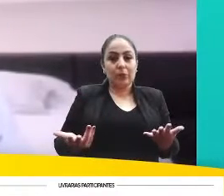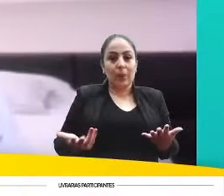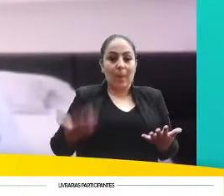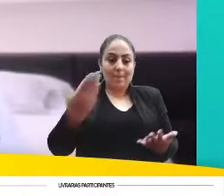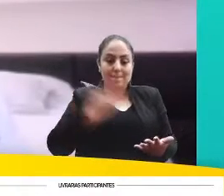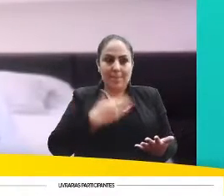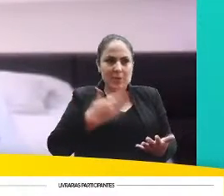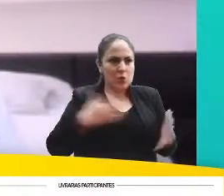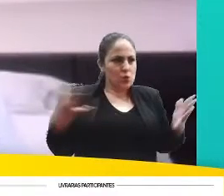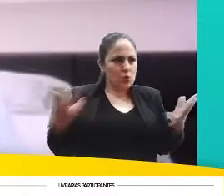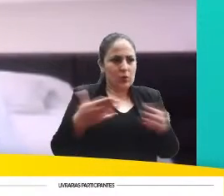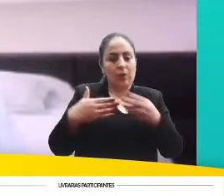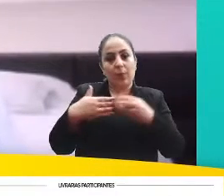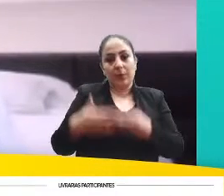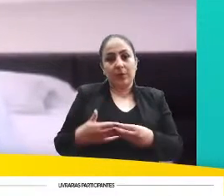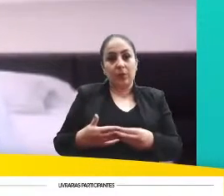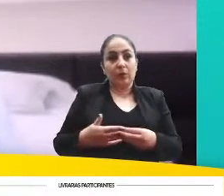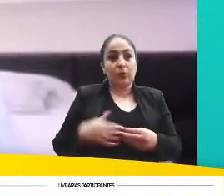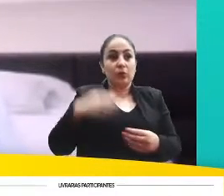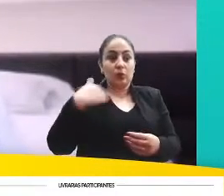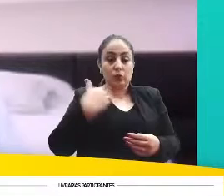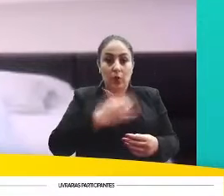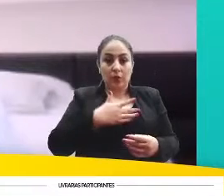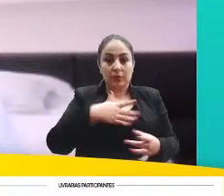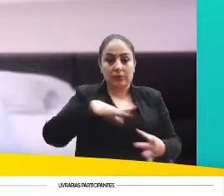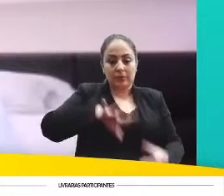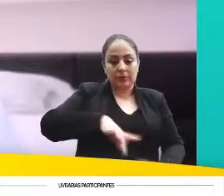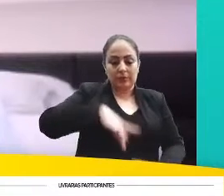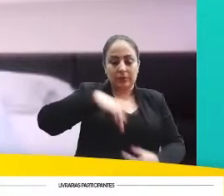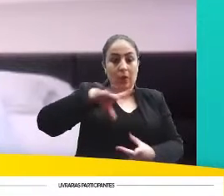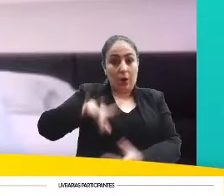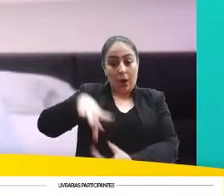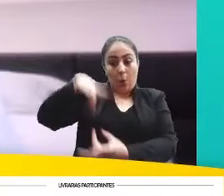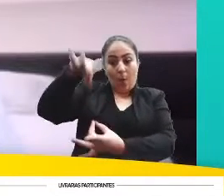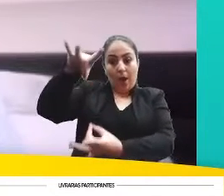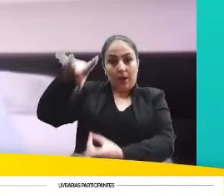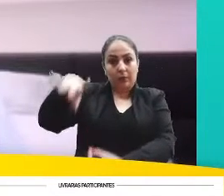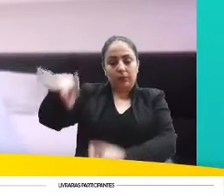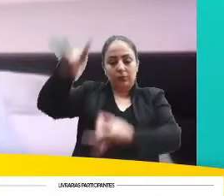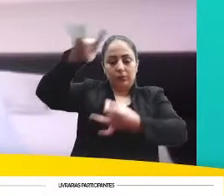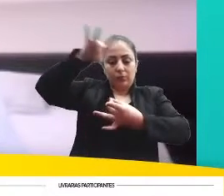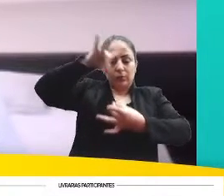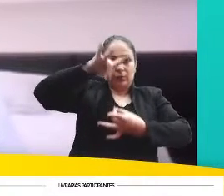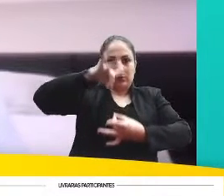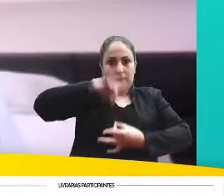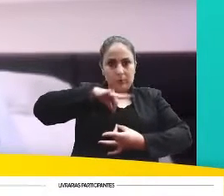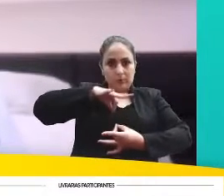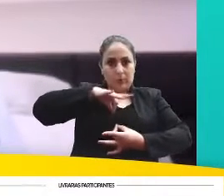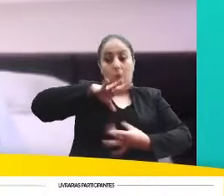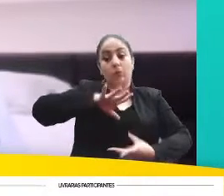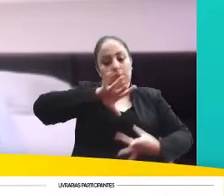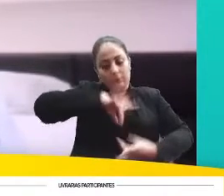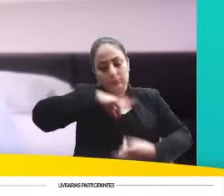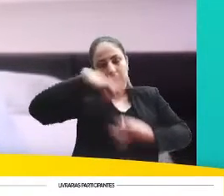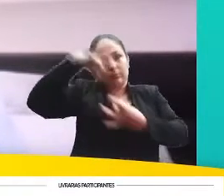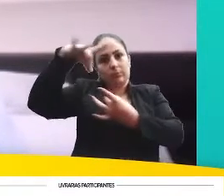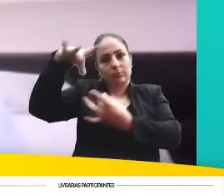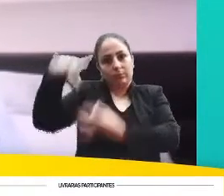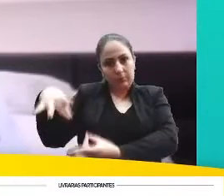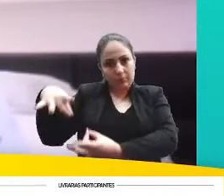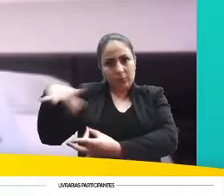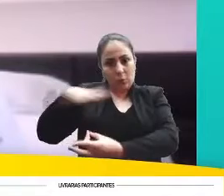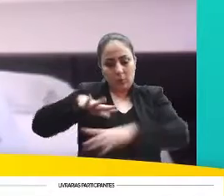os amigos estão nos acompanhando, quando nós desencarnamos, quando nós nos separamos do corpo, e pode ser por diversas